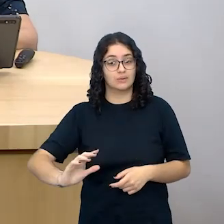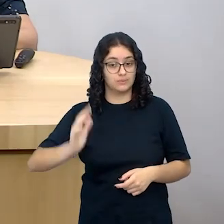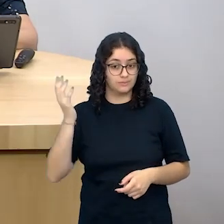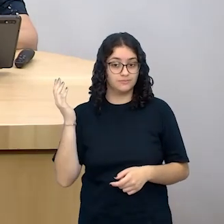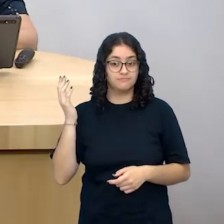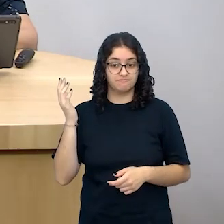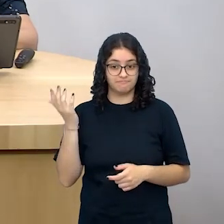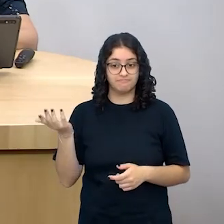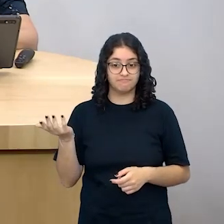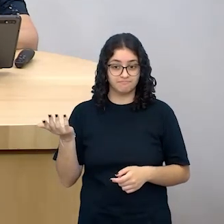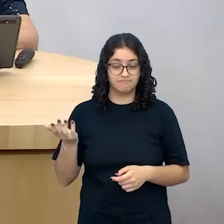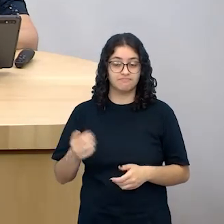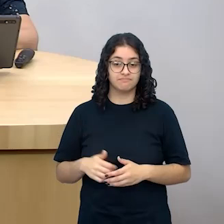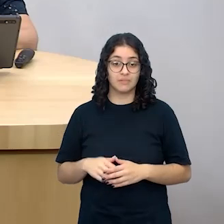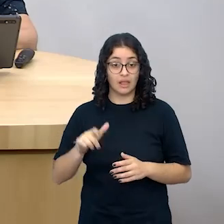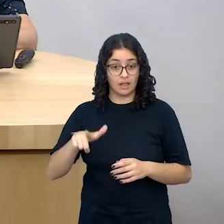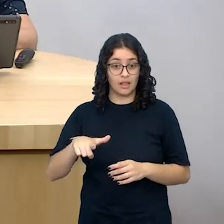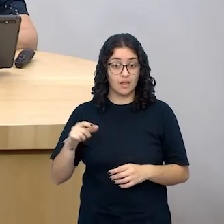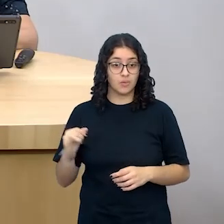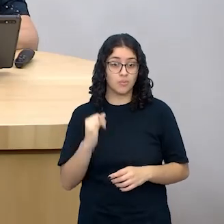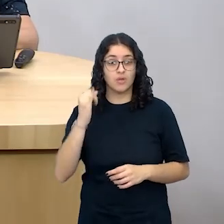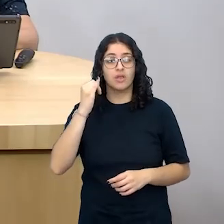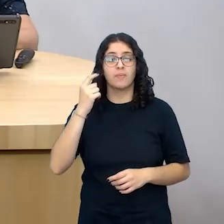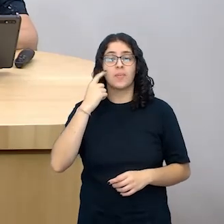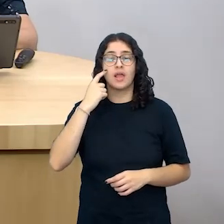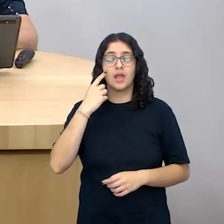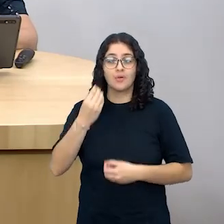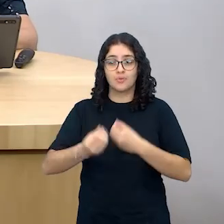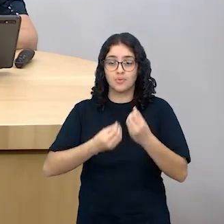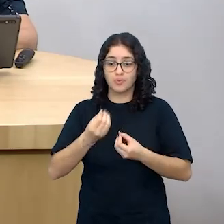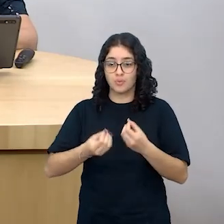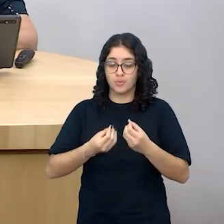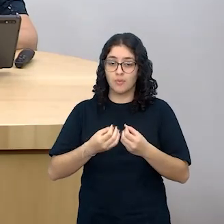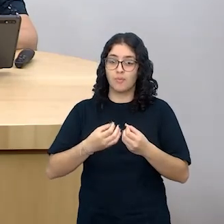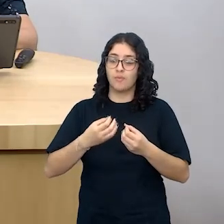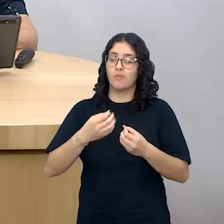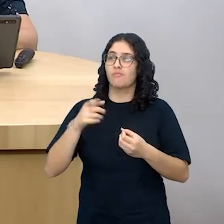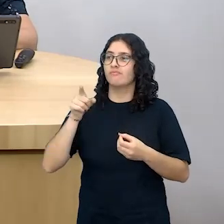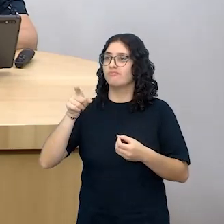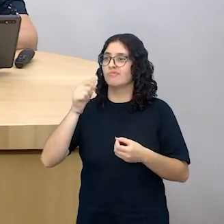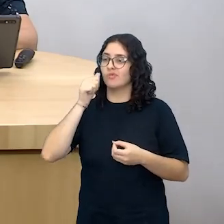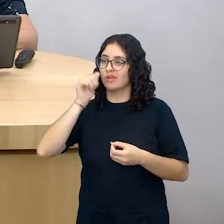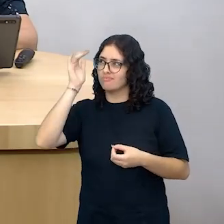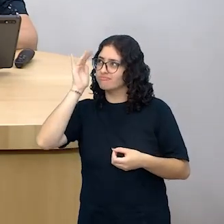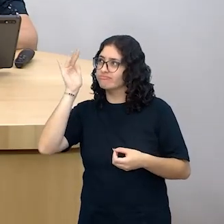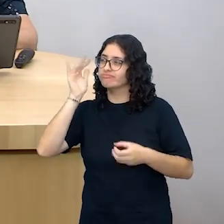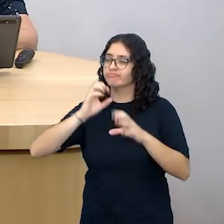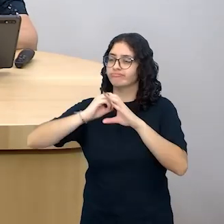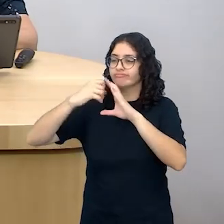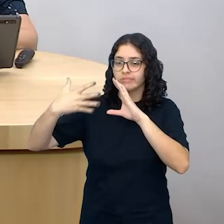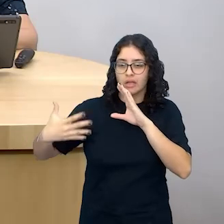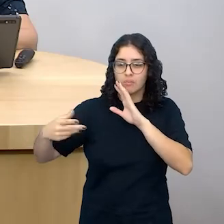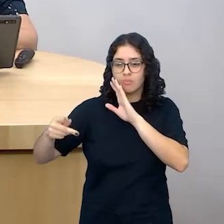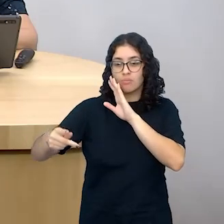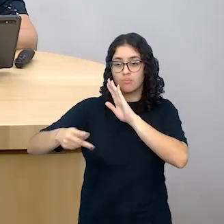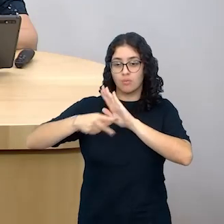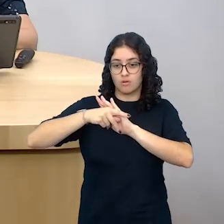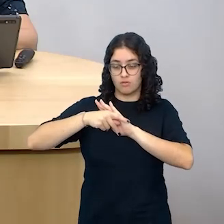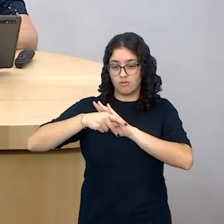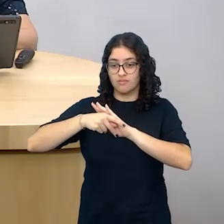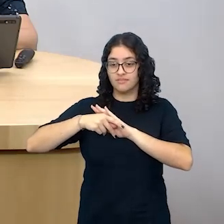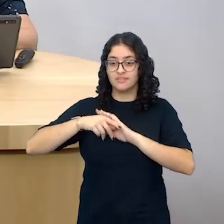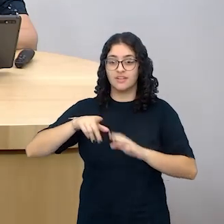tudo isso. E é importante pensar em todos os aspectos que ela, mesmo assim,